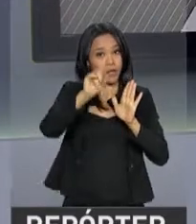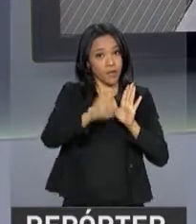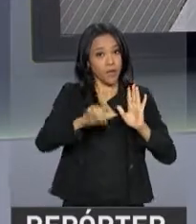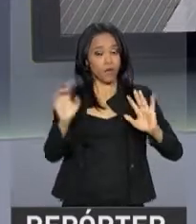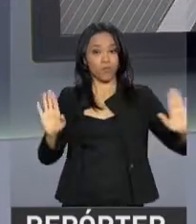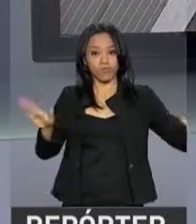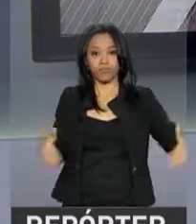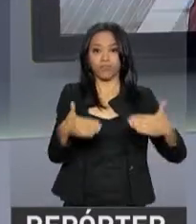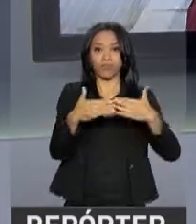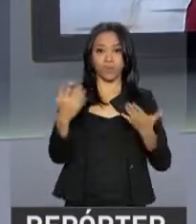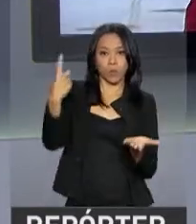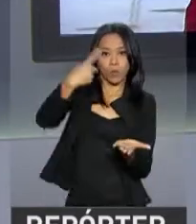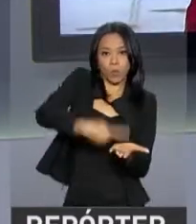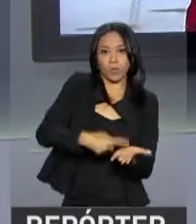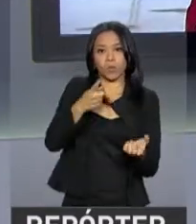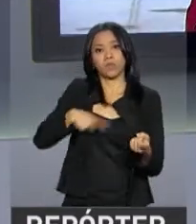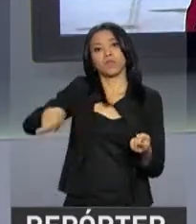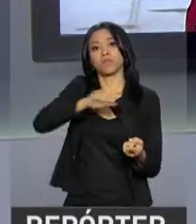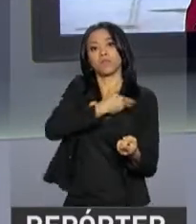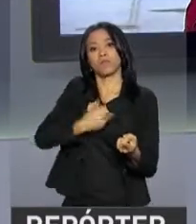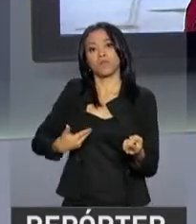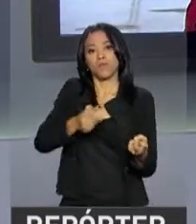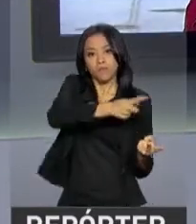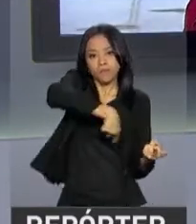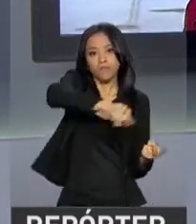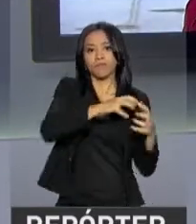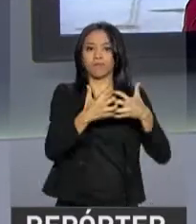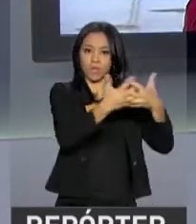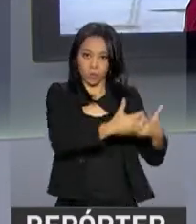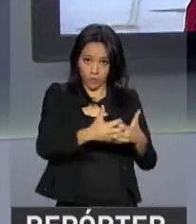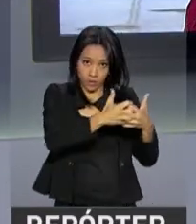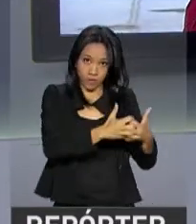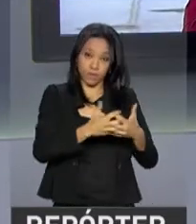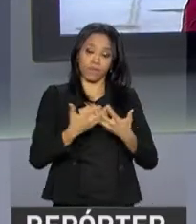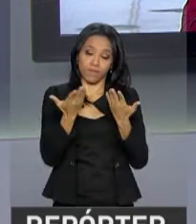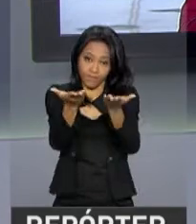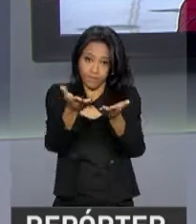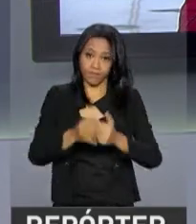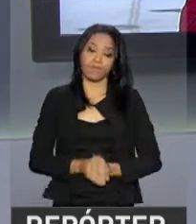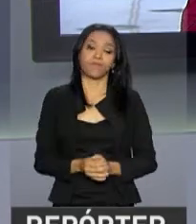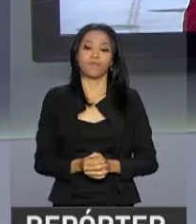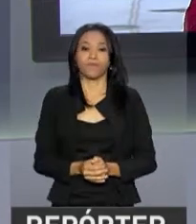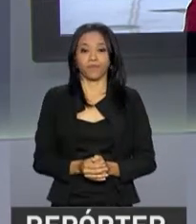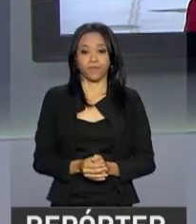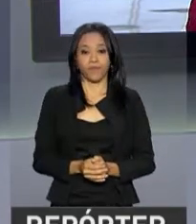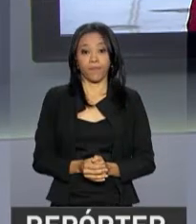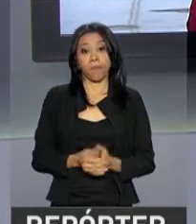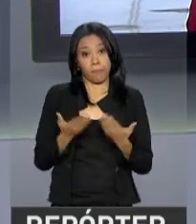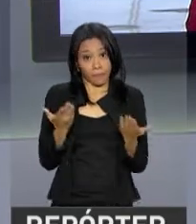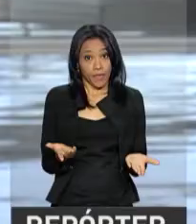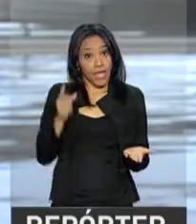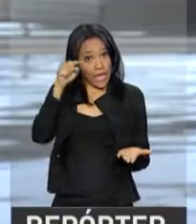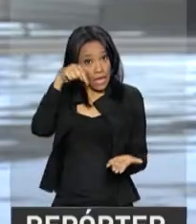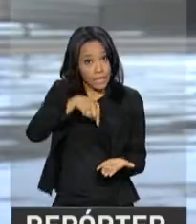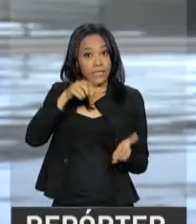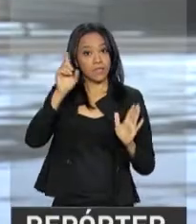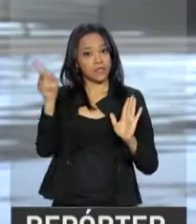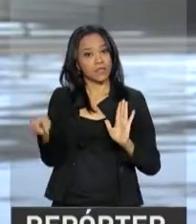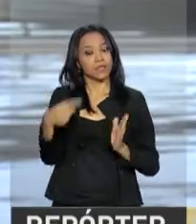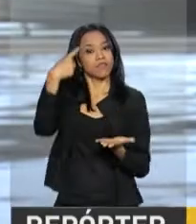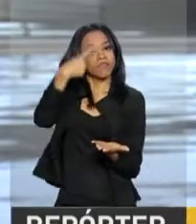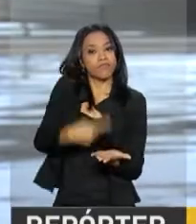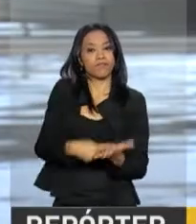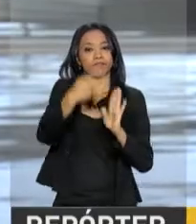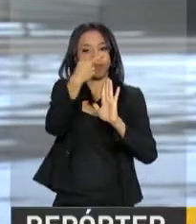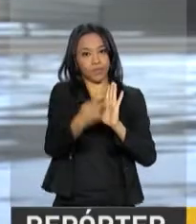acordo fechado pelo governo com os caminhoneiros olá marcinha com você lá tá isso é esse acordo fechado com os caminhoneiros